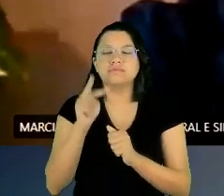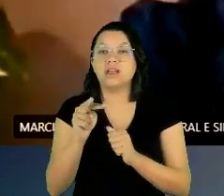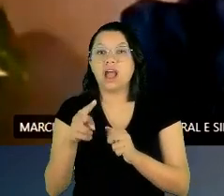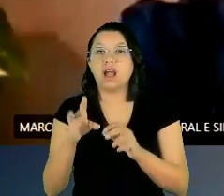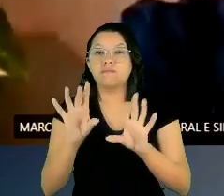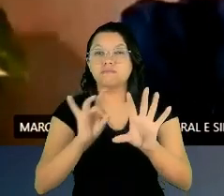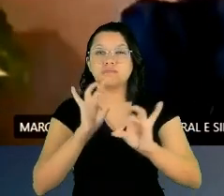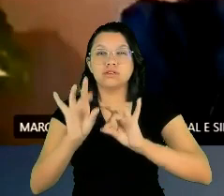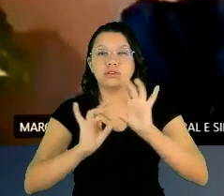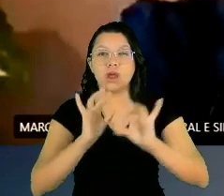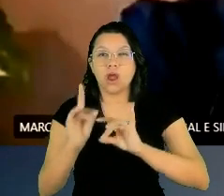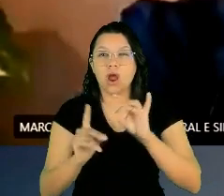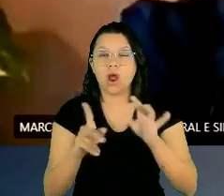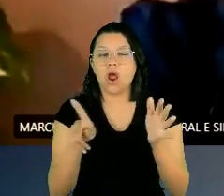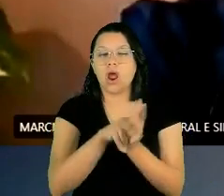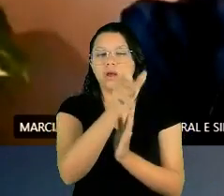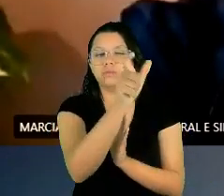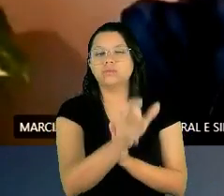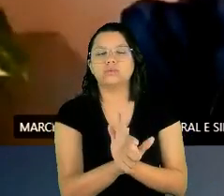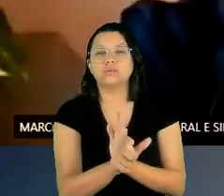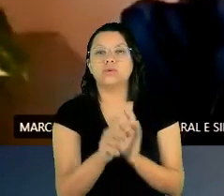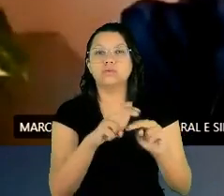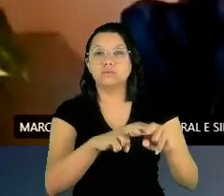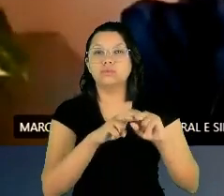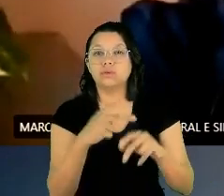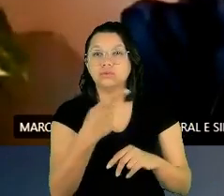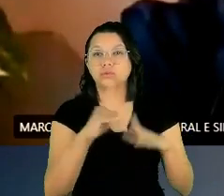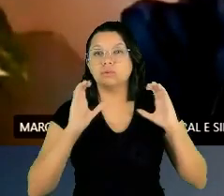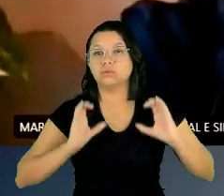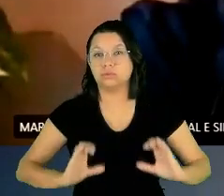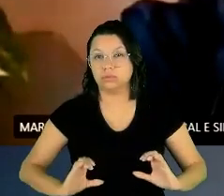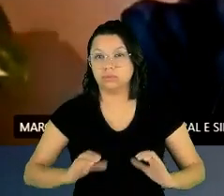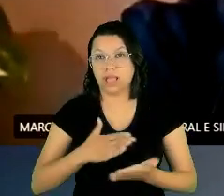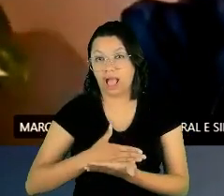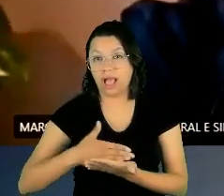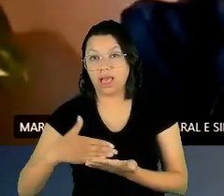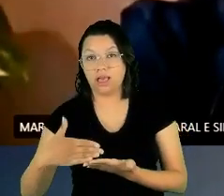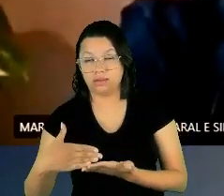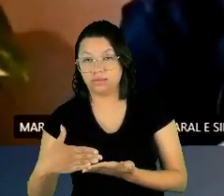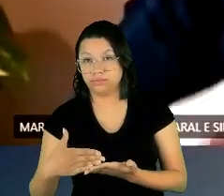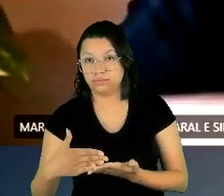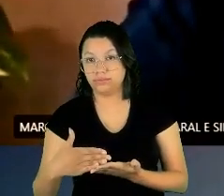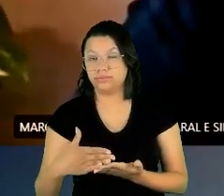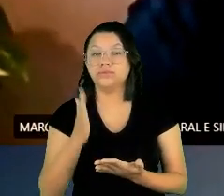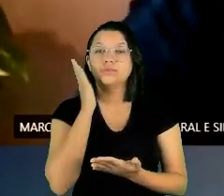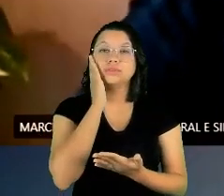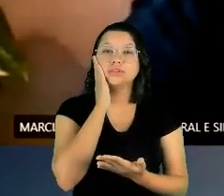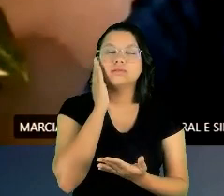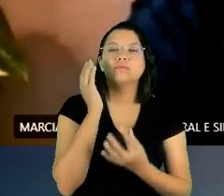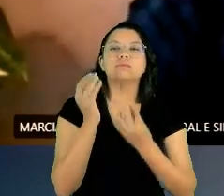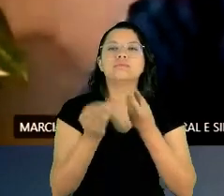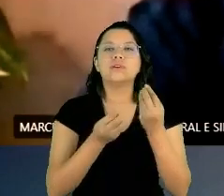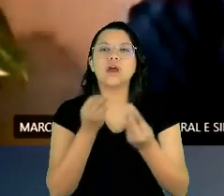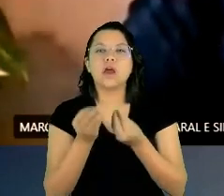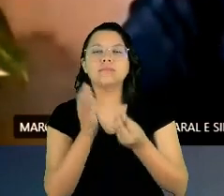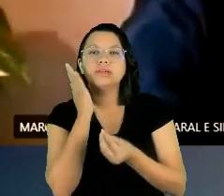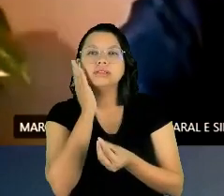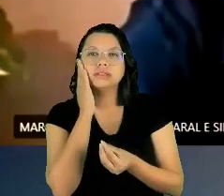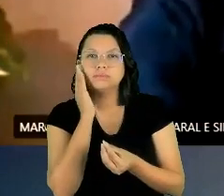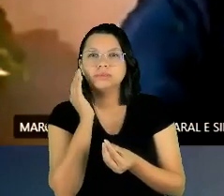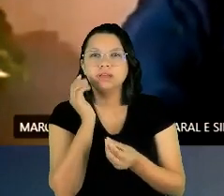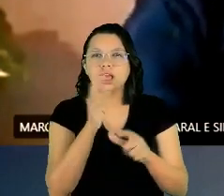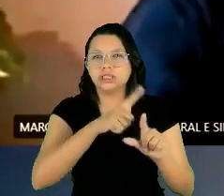indivíduo a uma determinada escolha por meio do seu comportamento, e a partir disso poderemos estabelecer